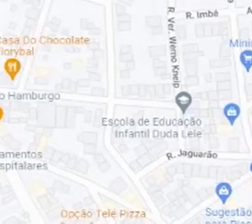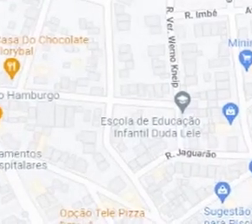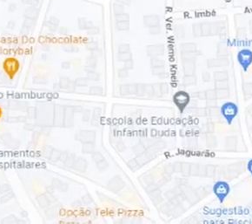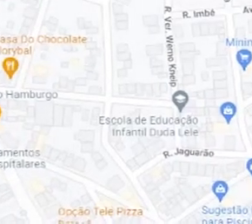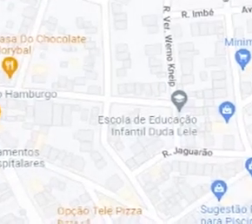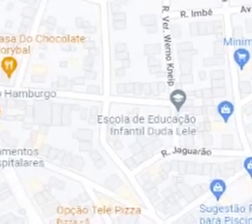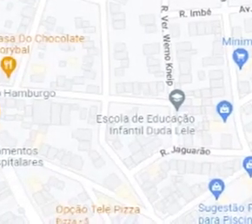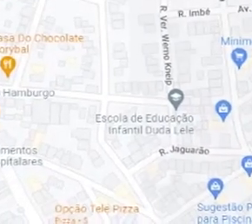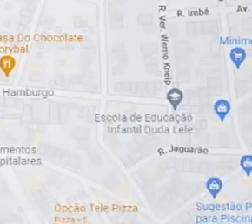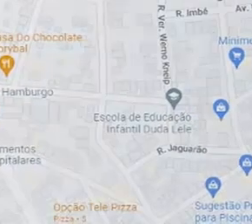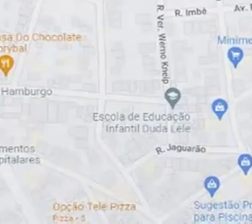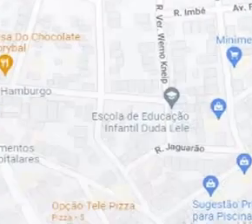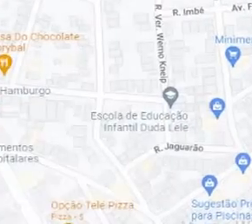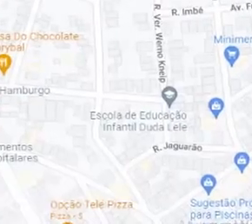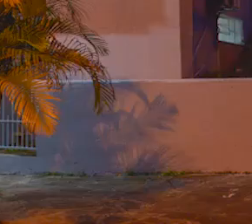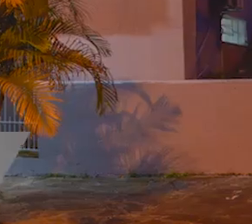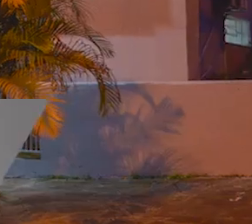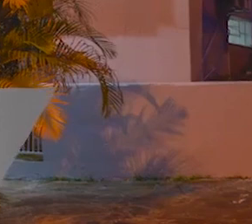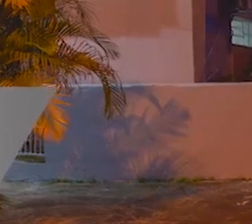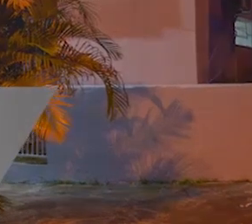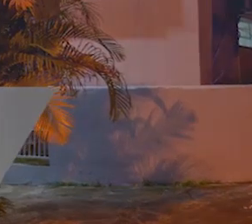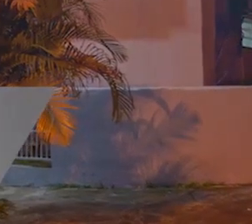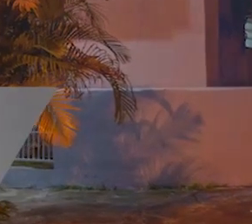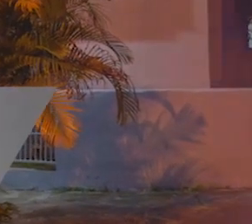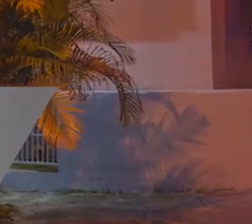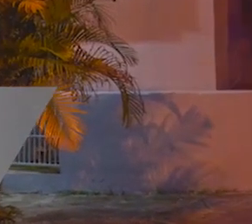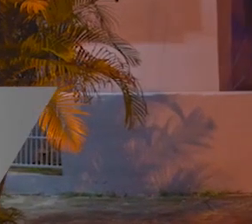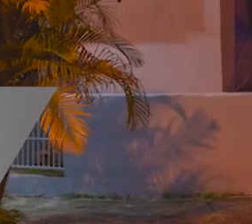Martins, 109, em Novo Hamburgo. Fale com a gente pelo telefone